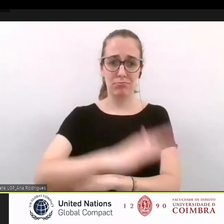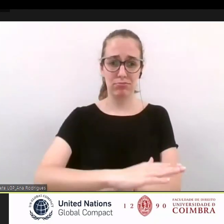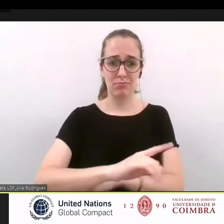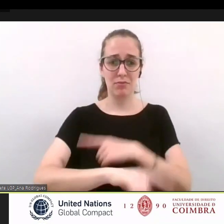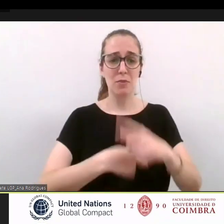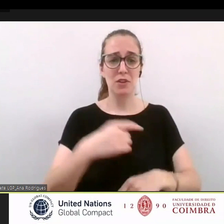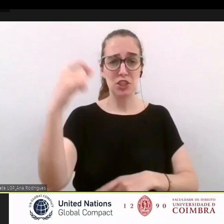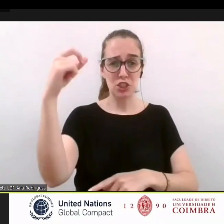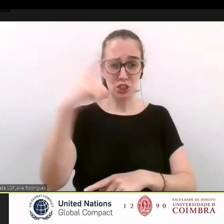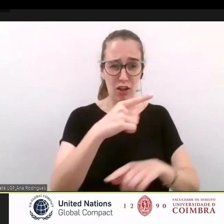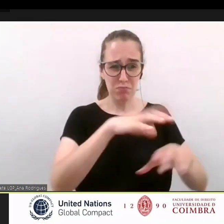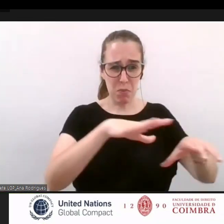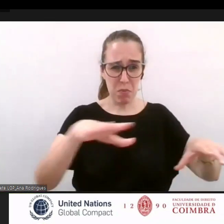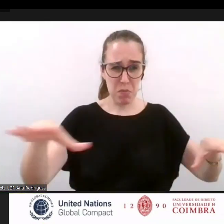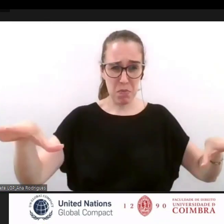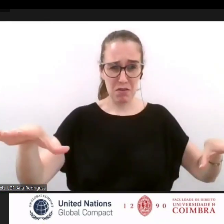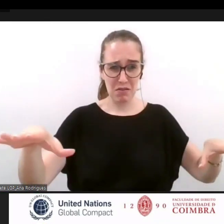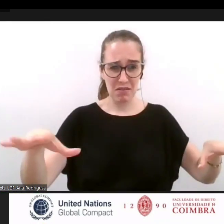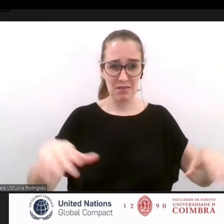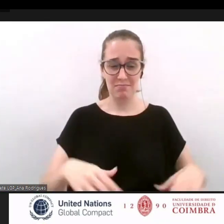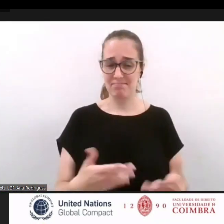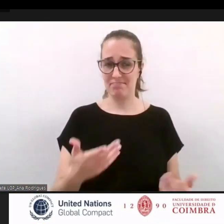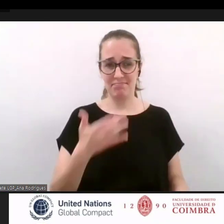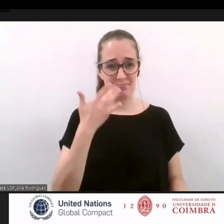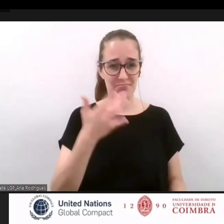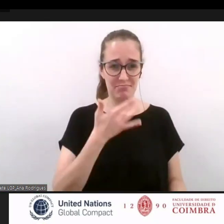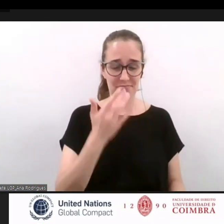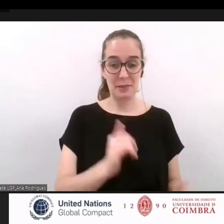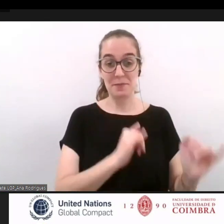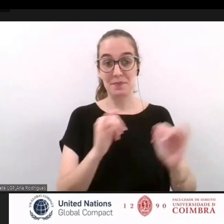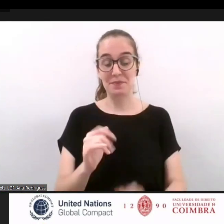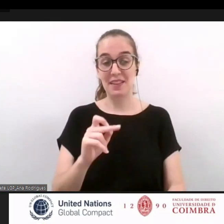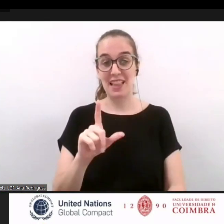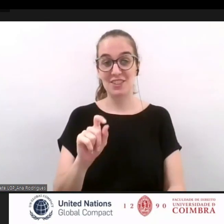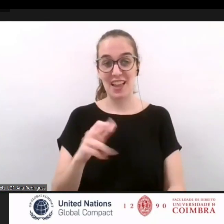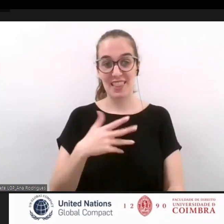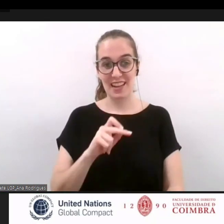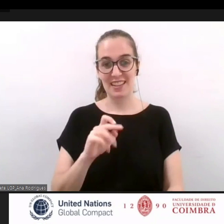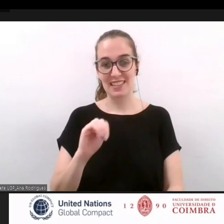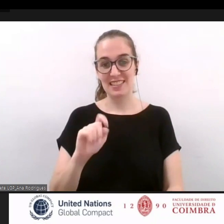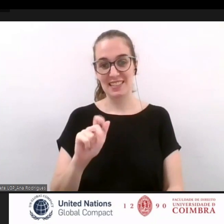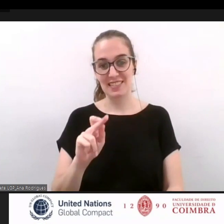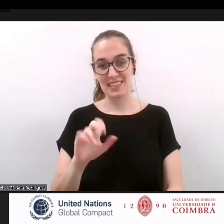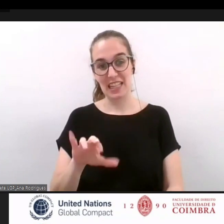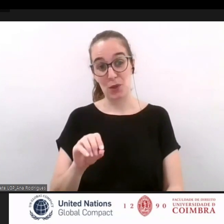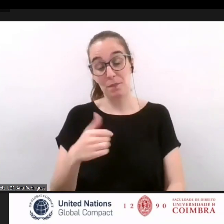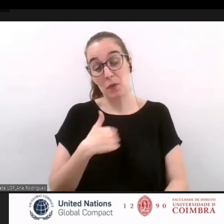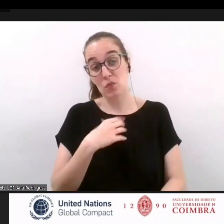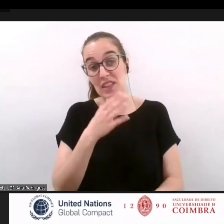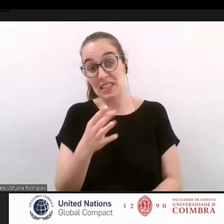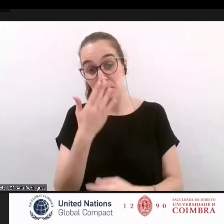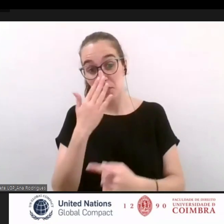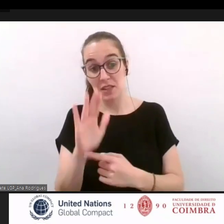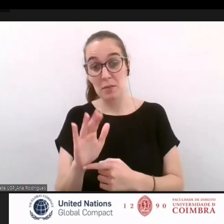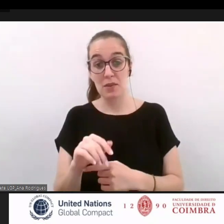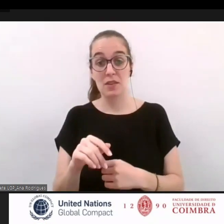solares. Muito obrigado. Alexandra Severino. Eu vou num sentido diferente, eu diria